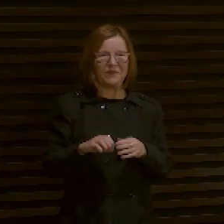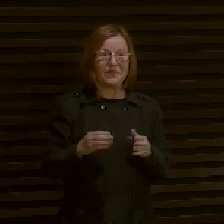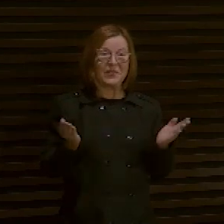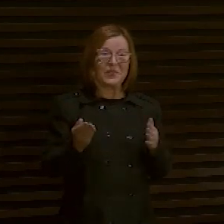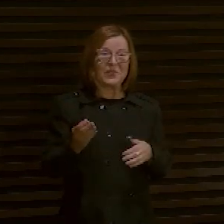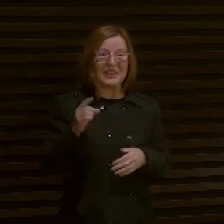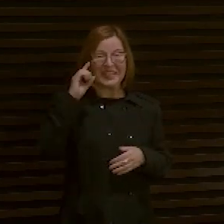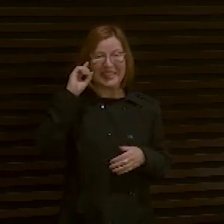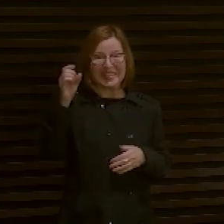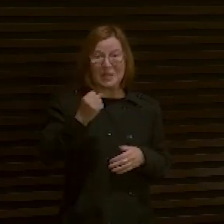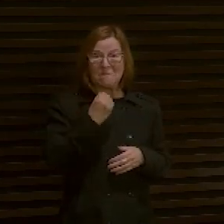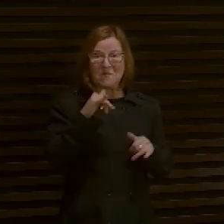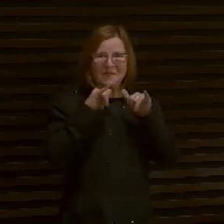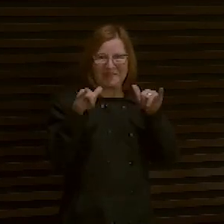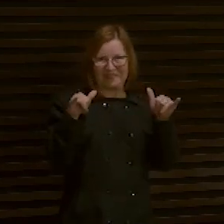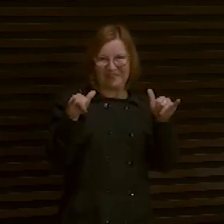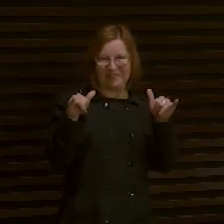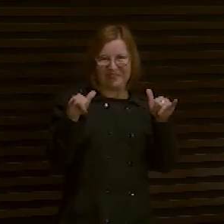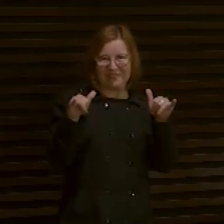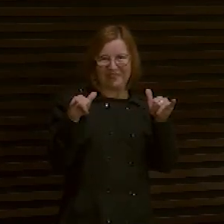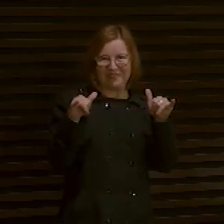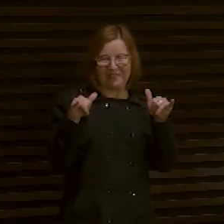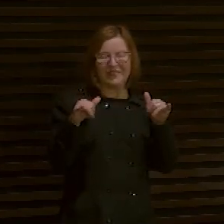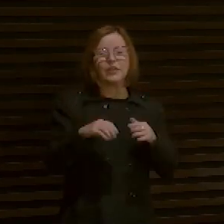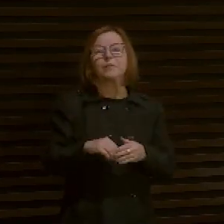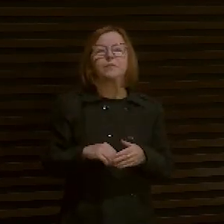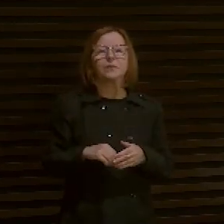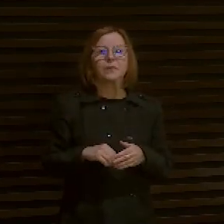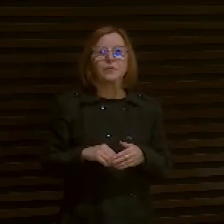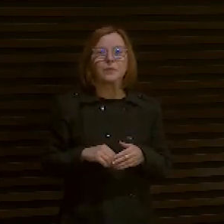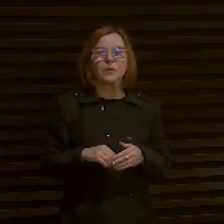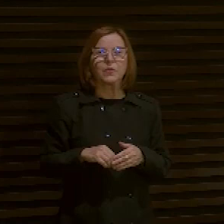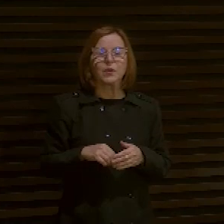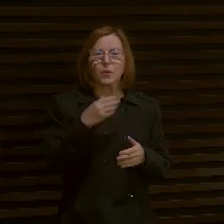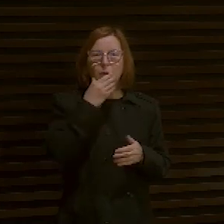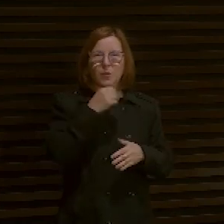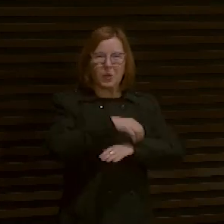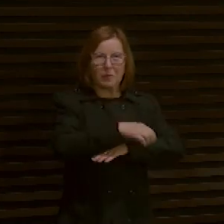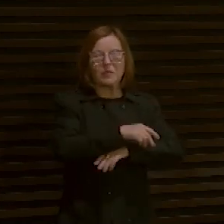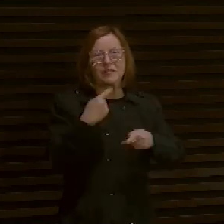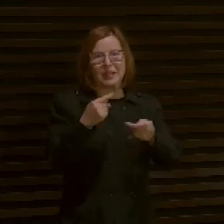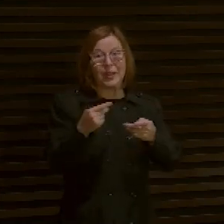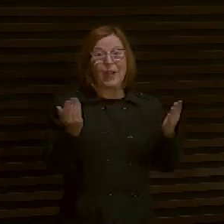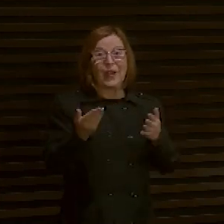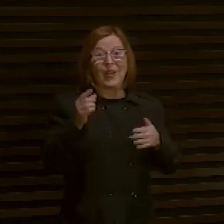Hoje é dia de boas novas. O que os leprosos disseram? Esse é um dia de boas novas. Hoje é um dia de boas novas.